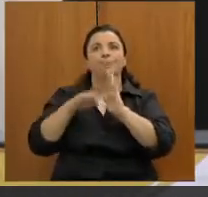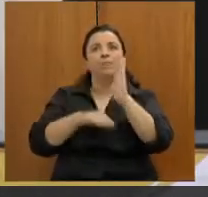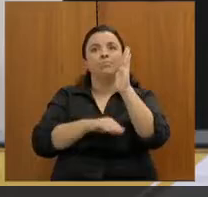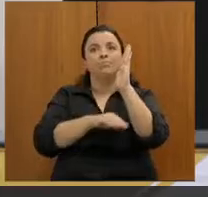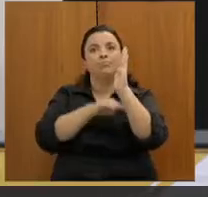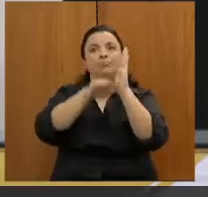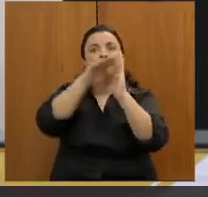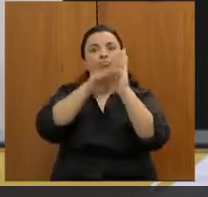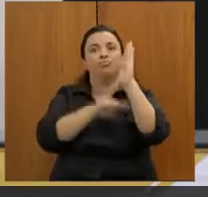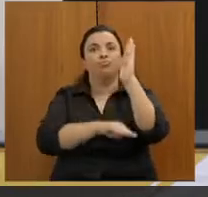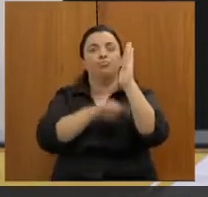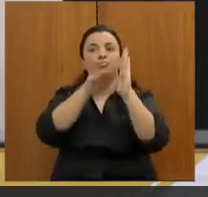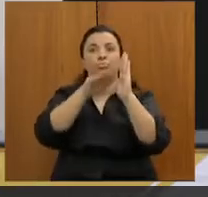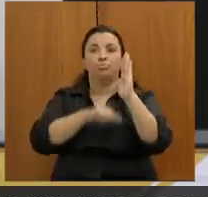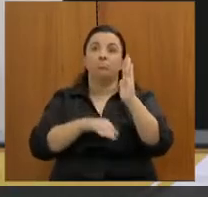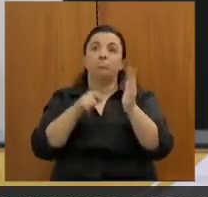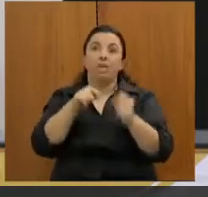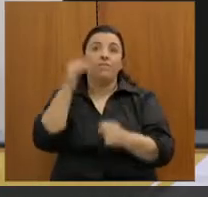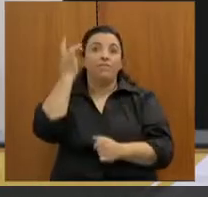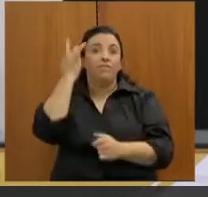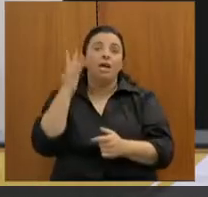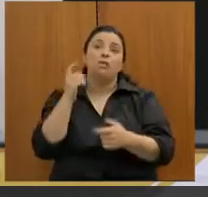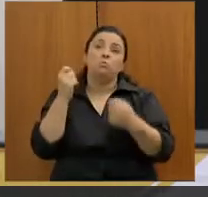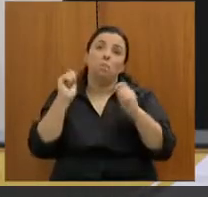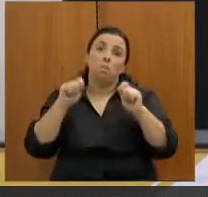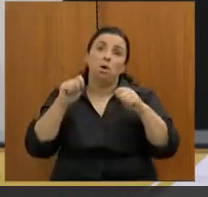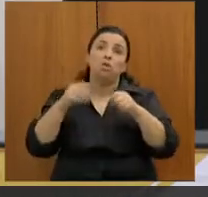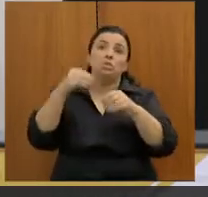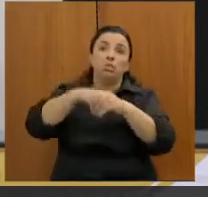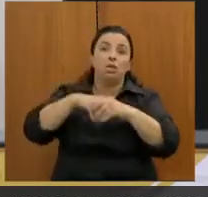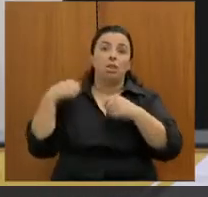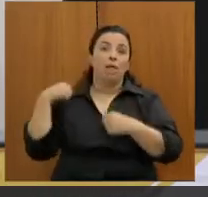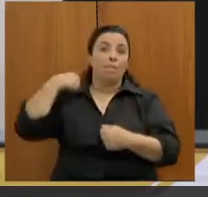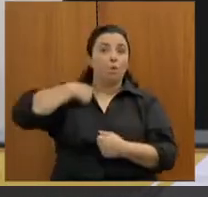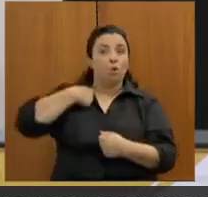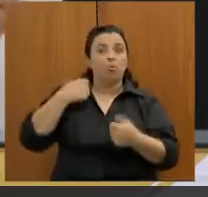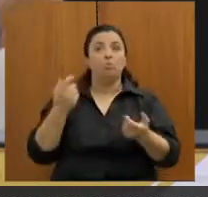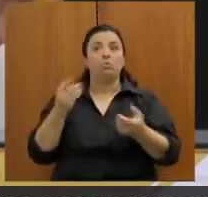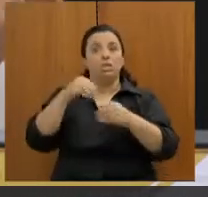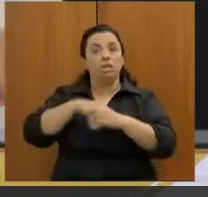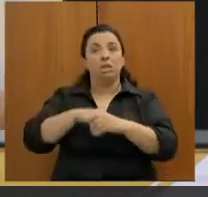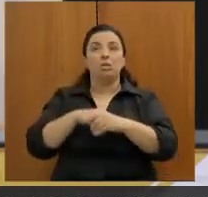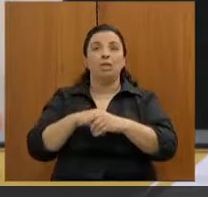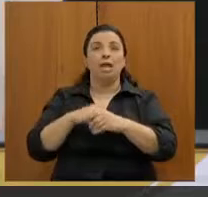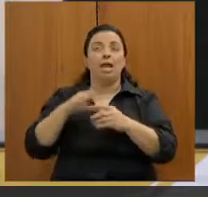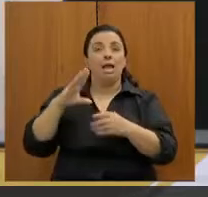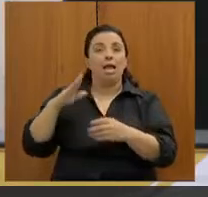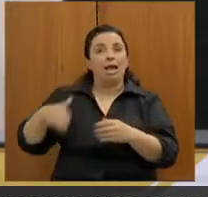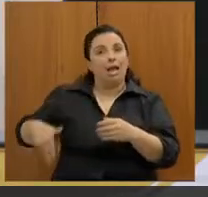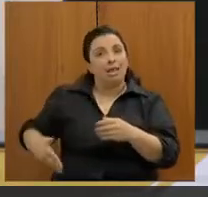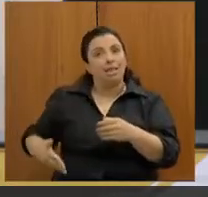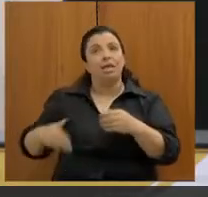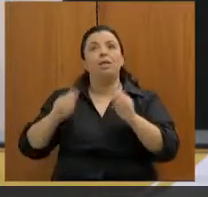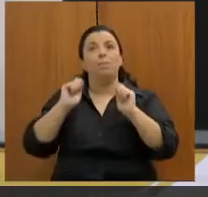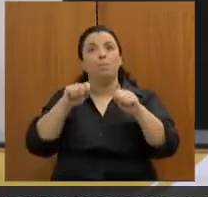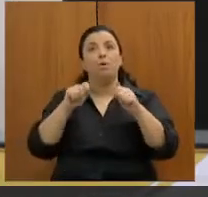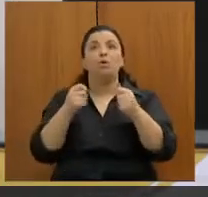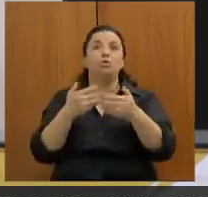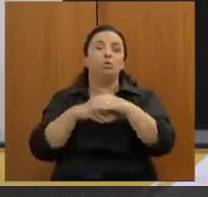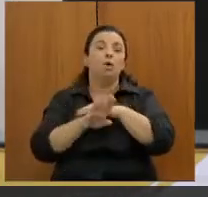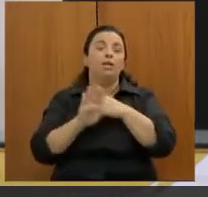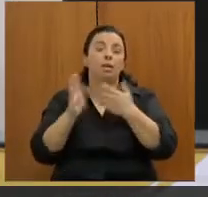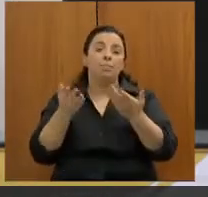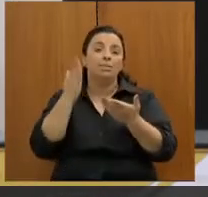transportado né na bolsa na carteira que ele esteja também disponível das mulheres para que elas possam identificar as situações de